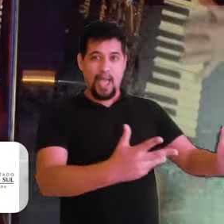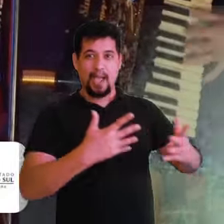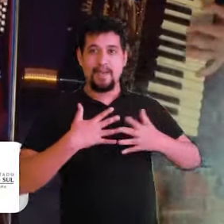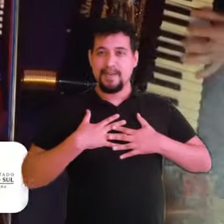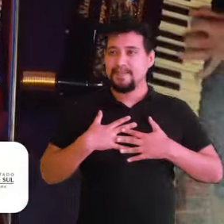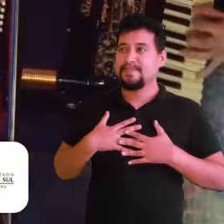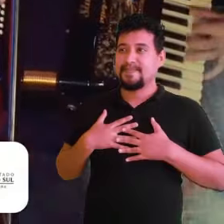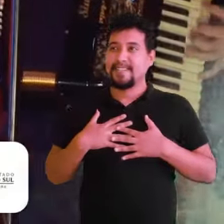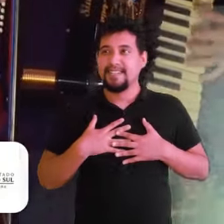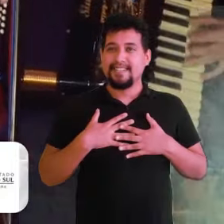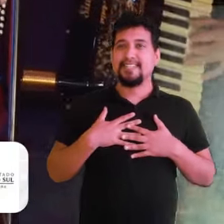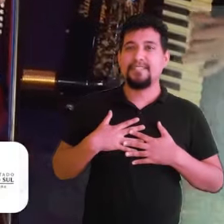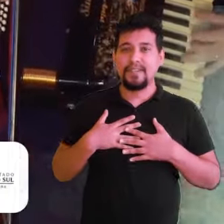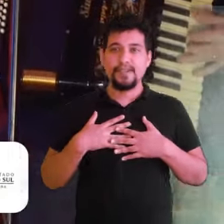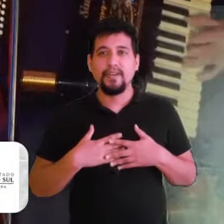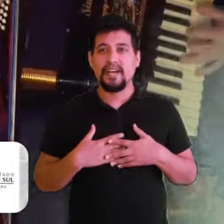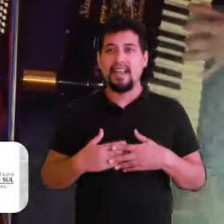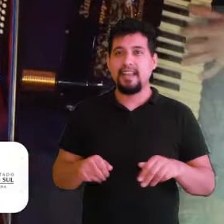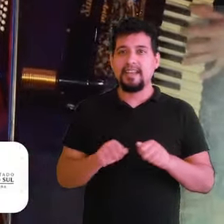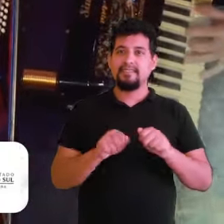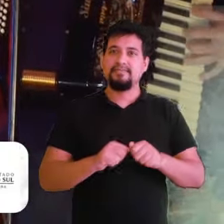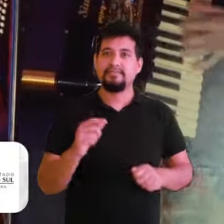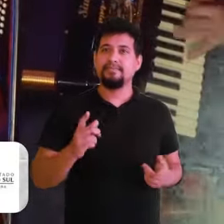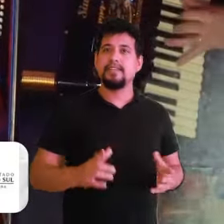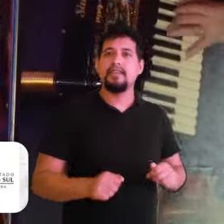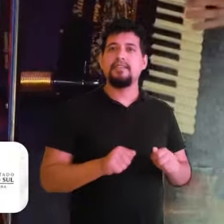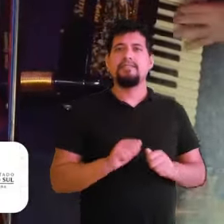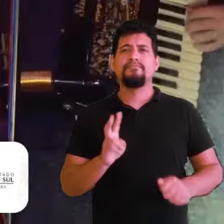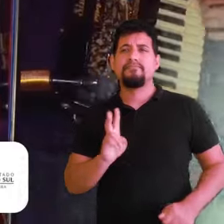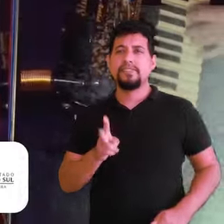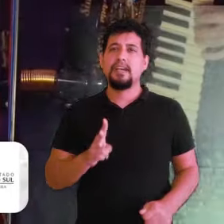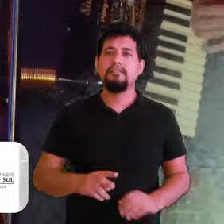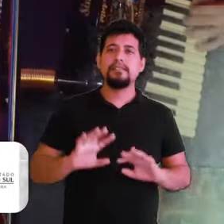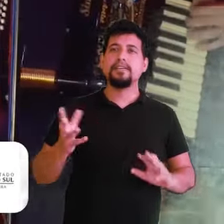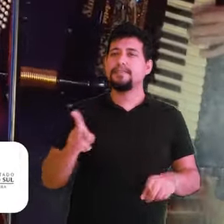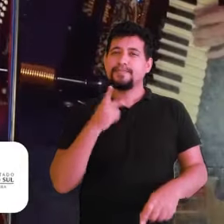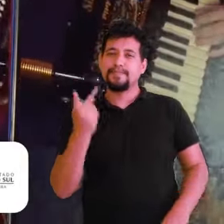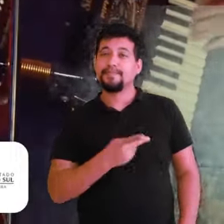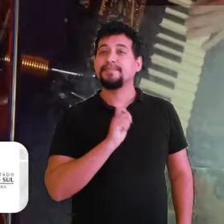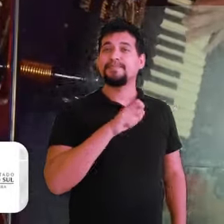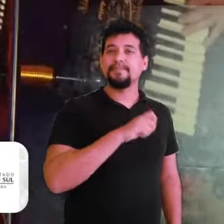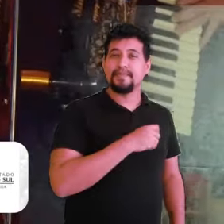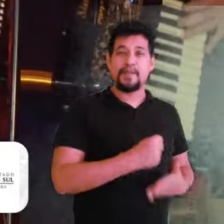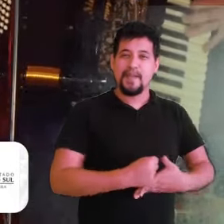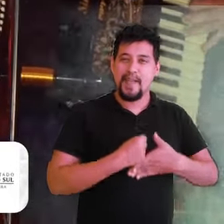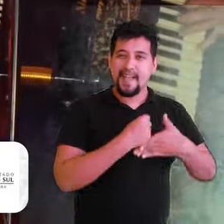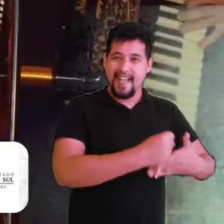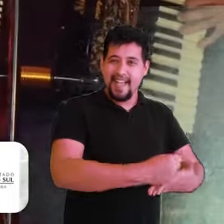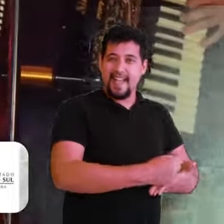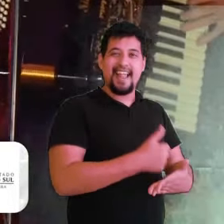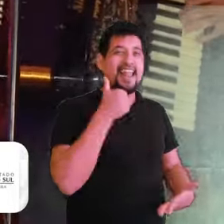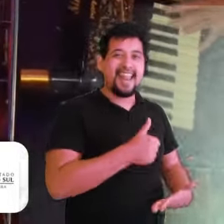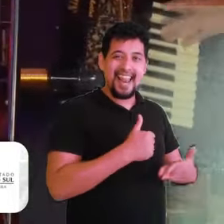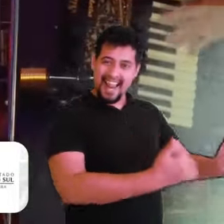Ah, se eu pudesse fazer o que eu sempre digo, eu levava essa mulherada bonita